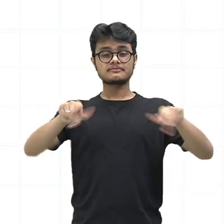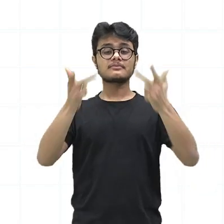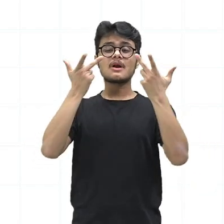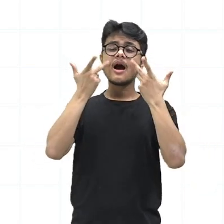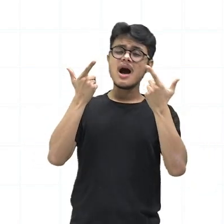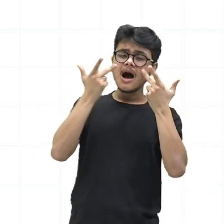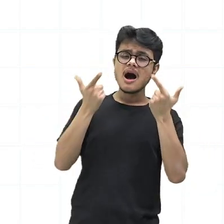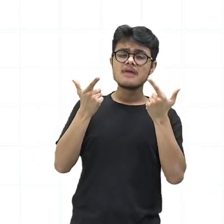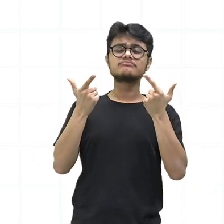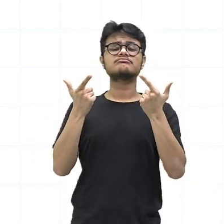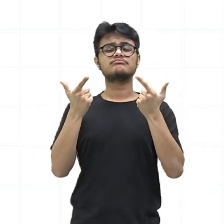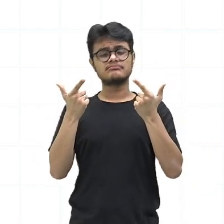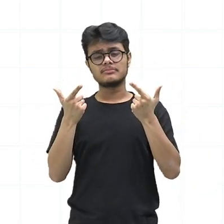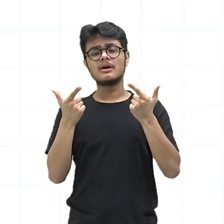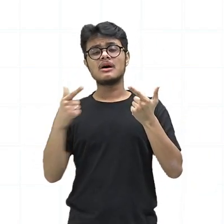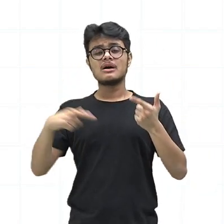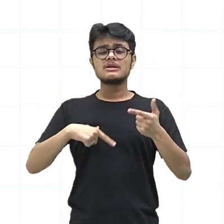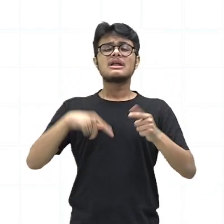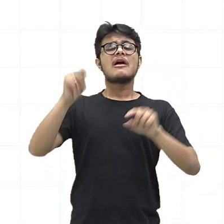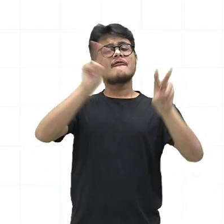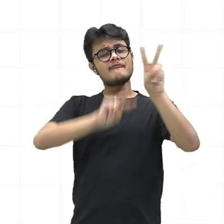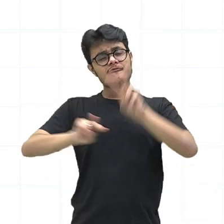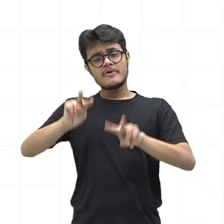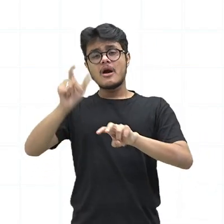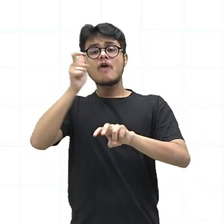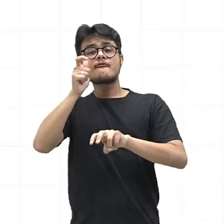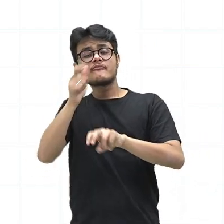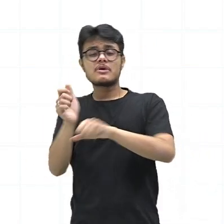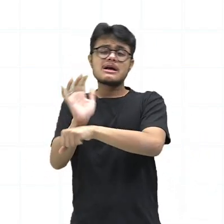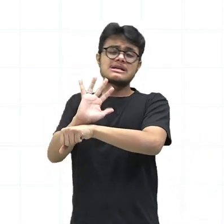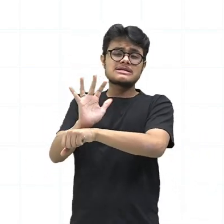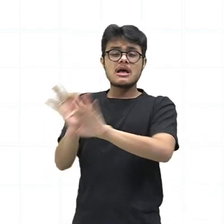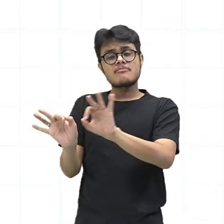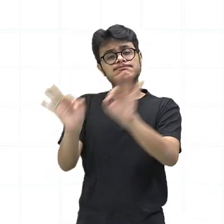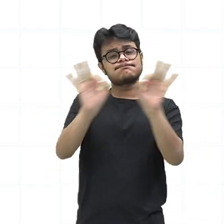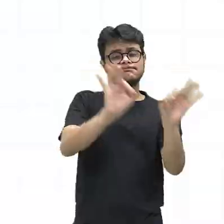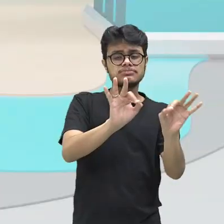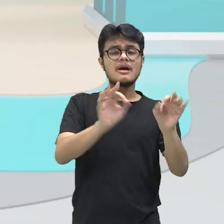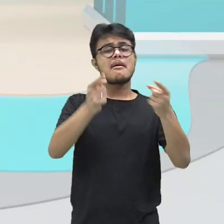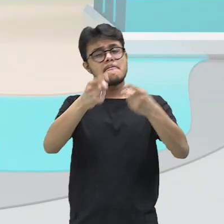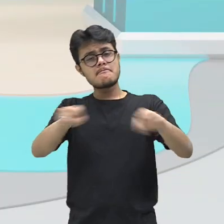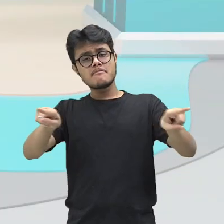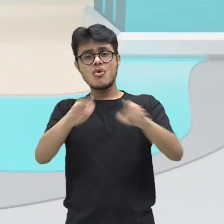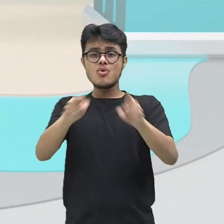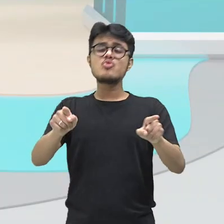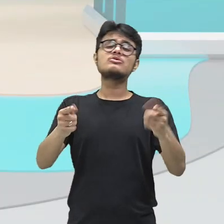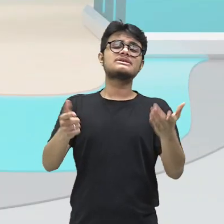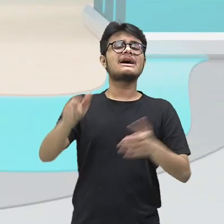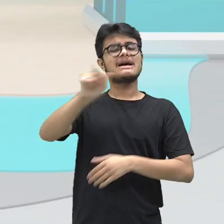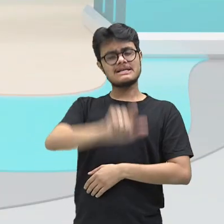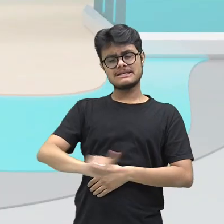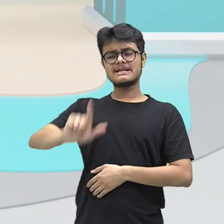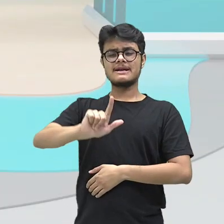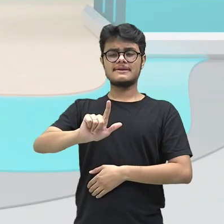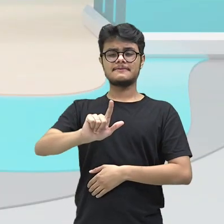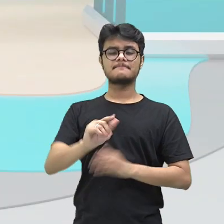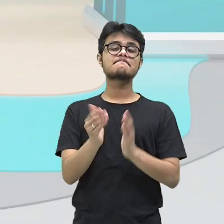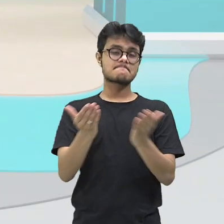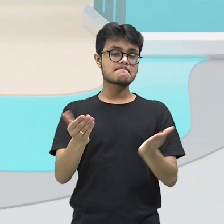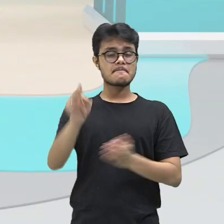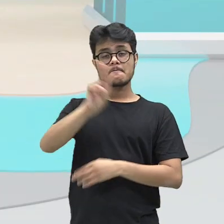artes audiovisuais, videoarte, cinema, música e literatura. Então, essas são as